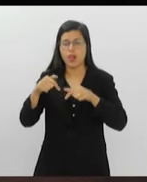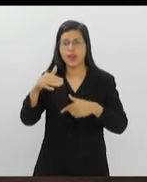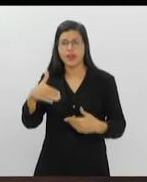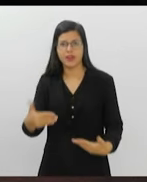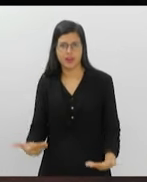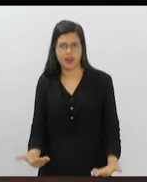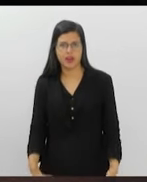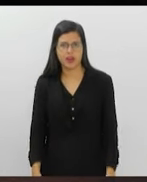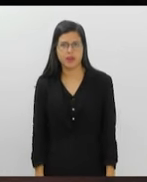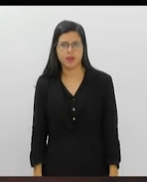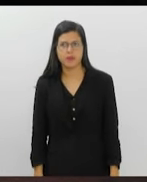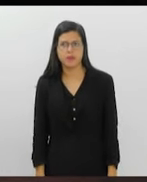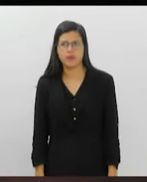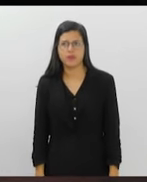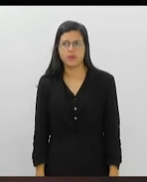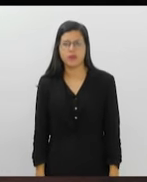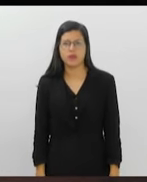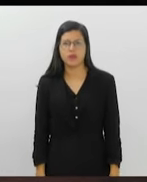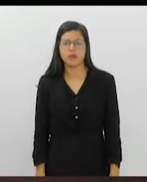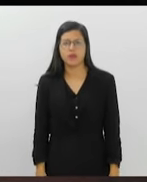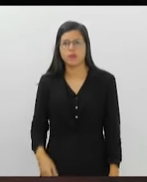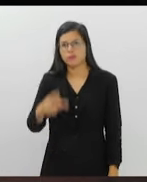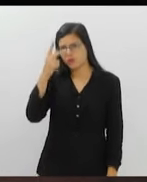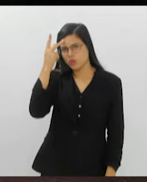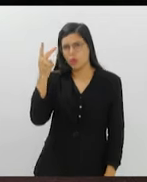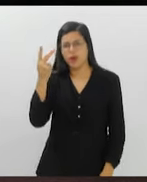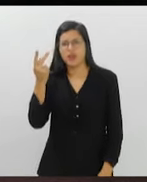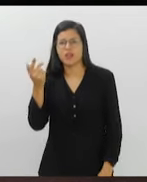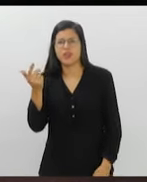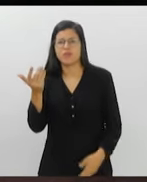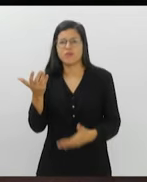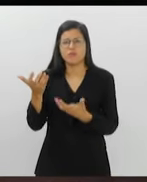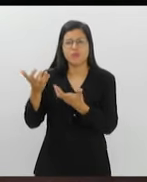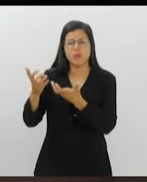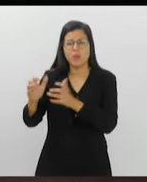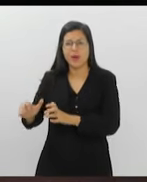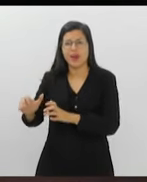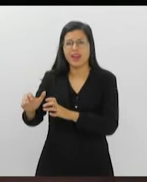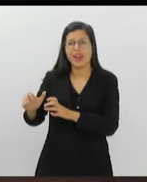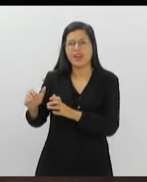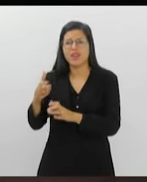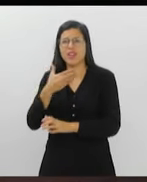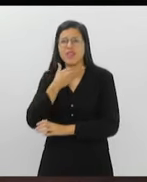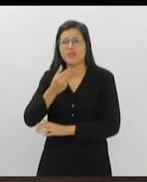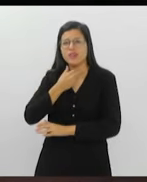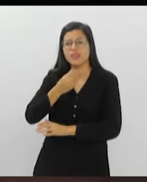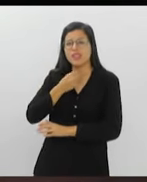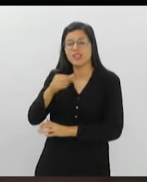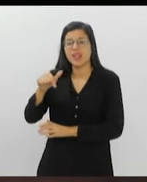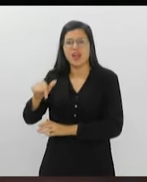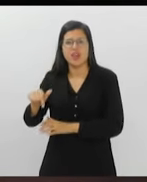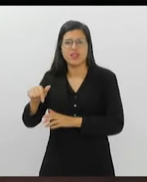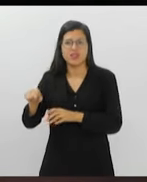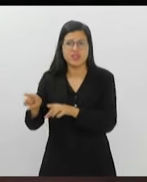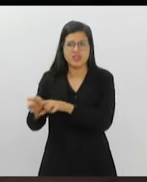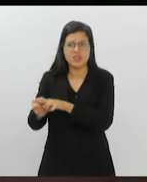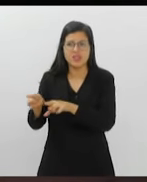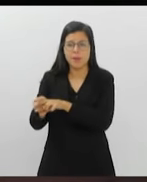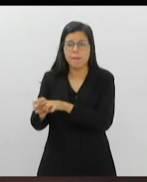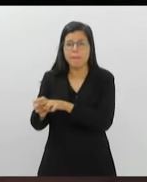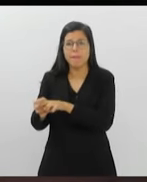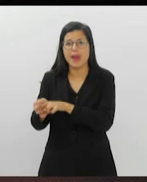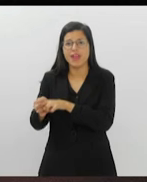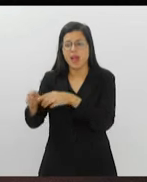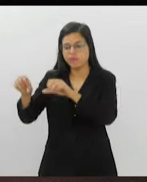que não tem, do lado da tramóia, do lado das chicanas, do lado do achincalhamento da coisa pública,